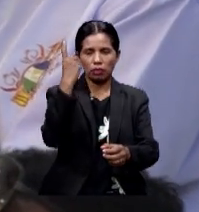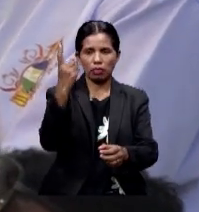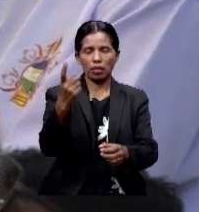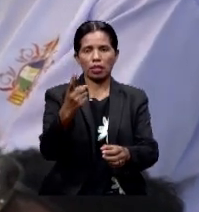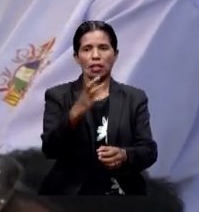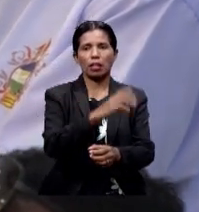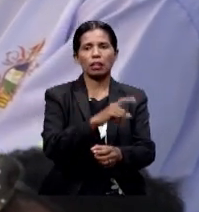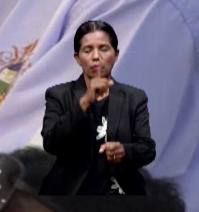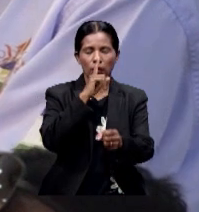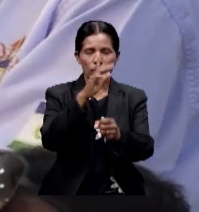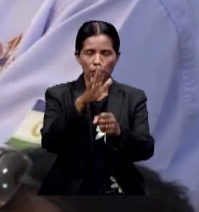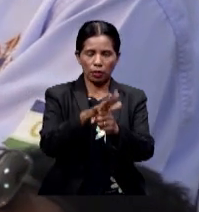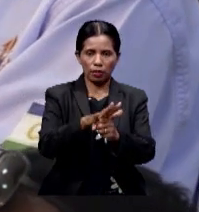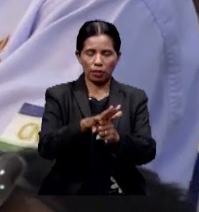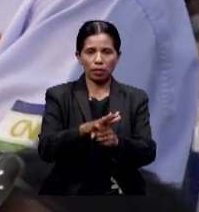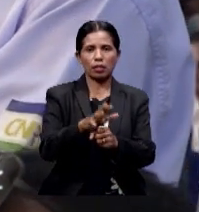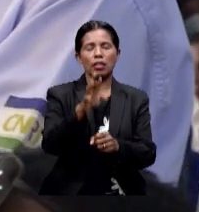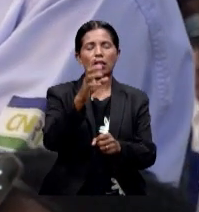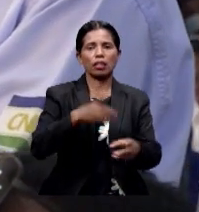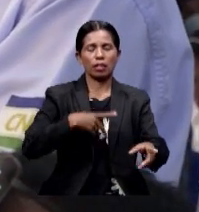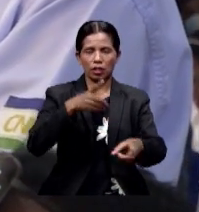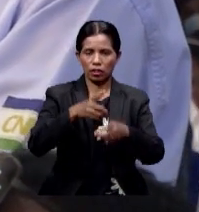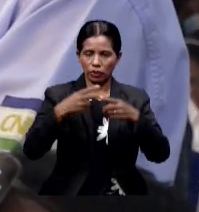de respeito mútuo,